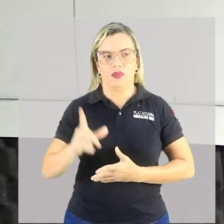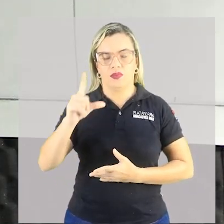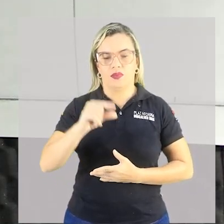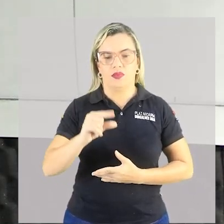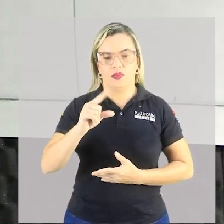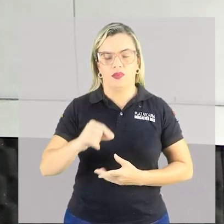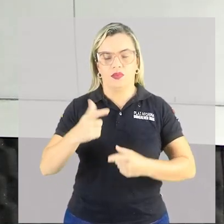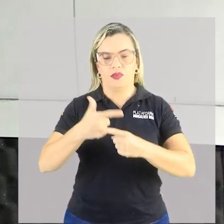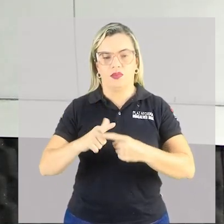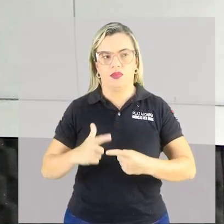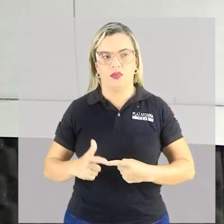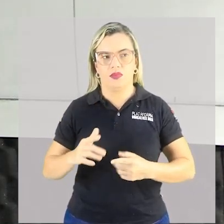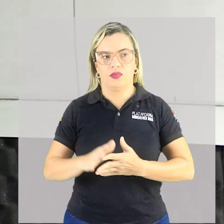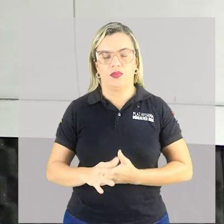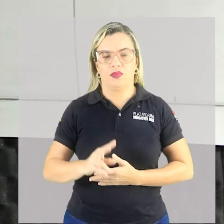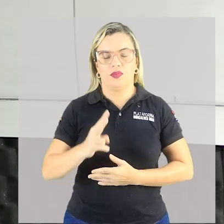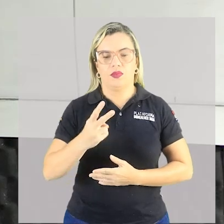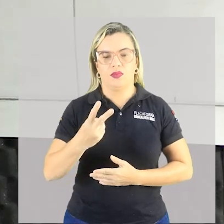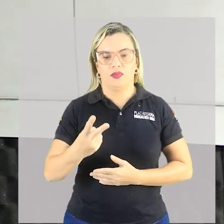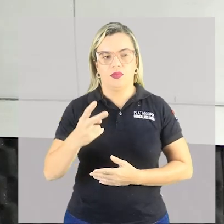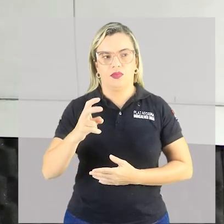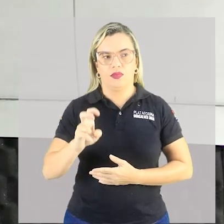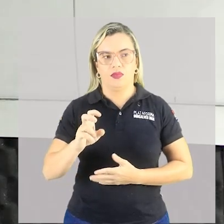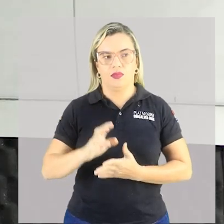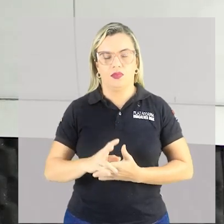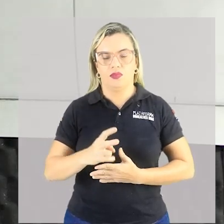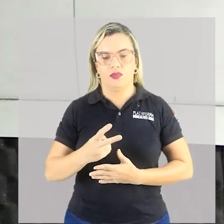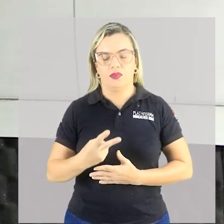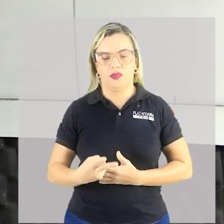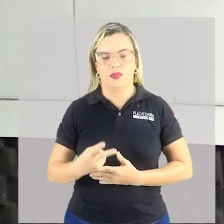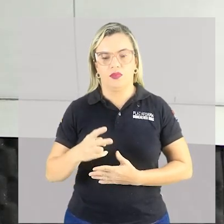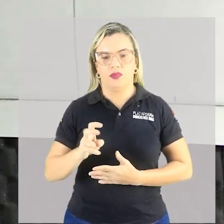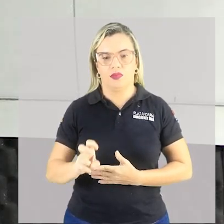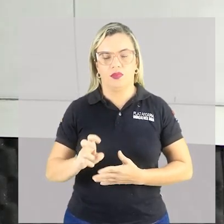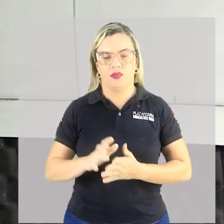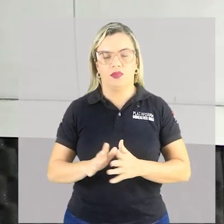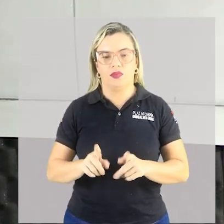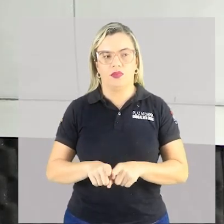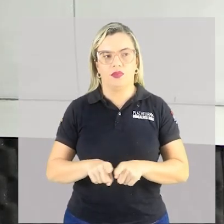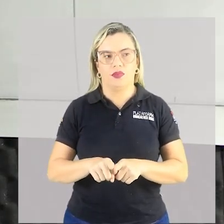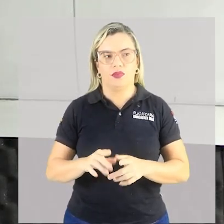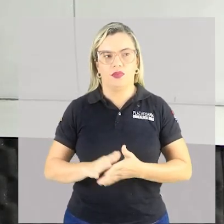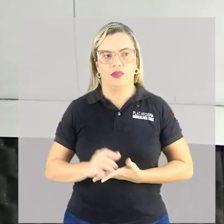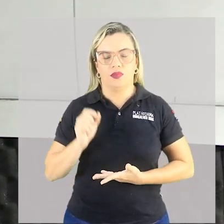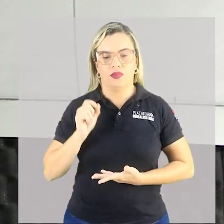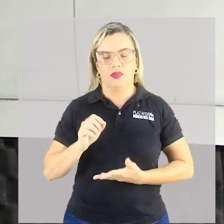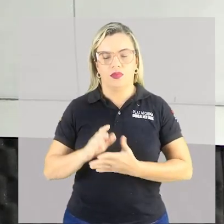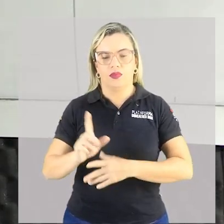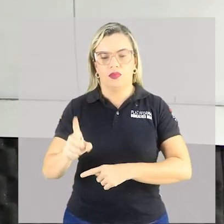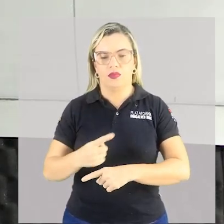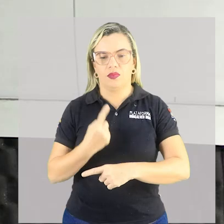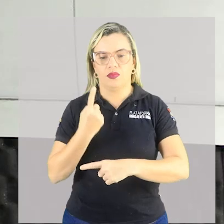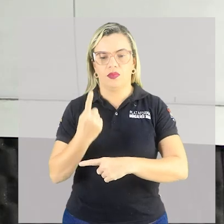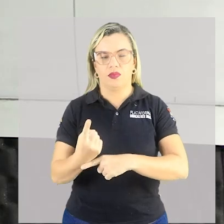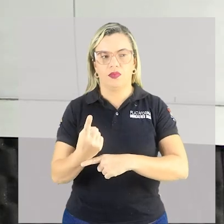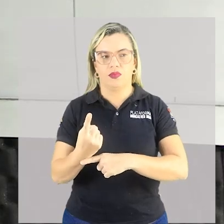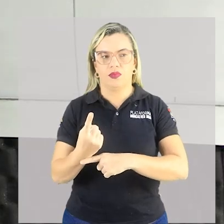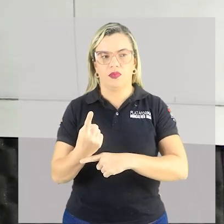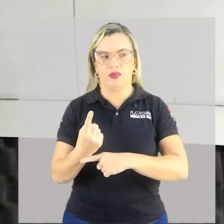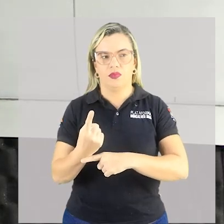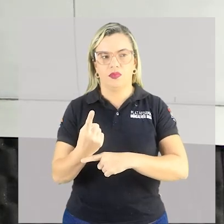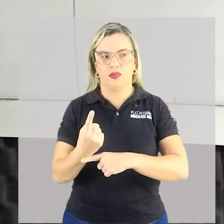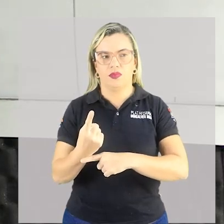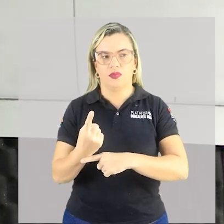pode simplificar por 25 e por 25, em cima e embaixo. 25 por 25 dá 1 e 100